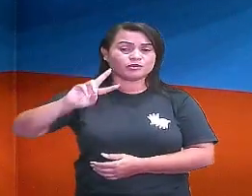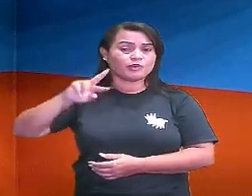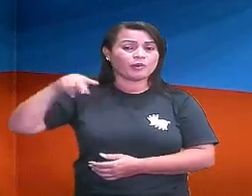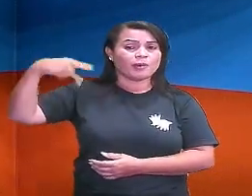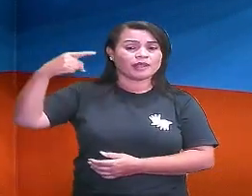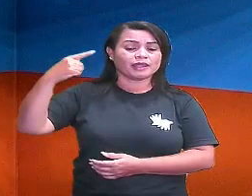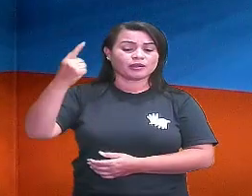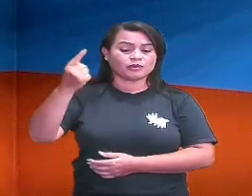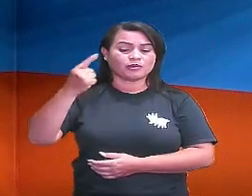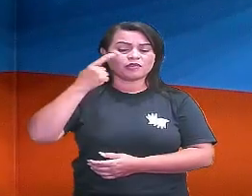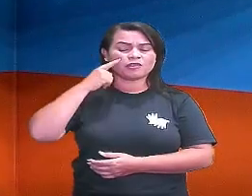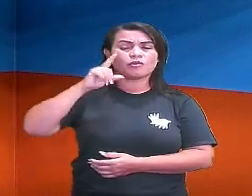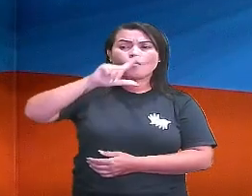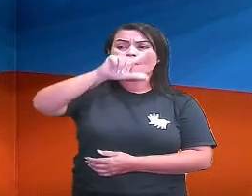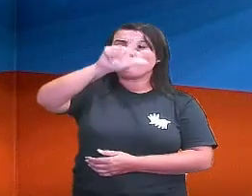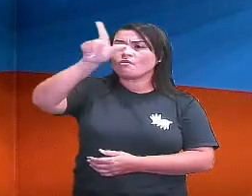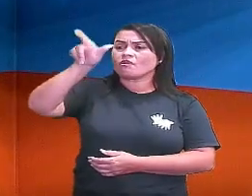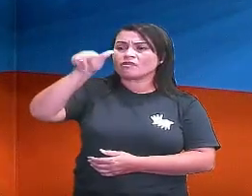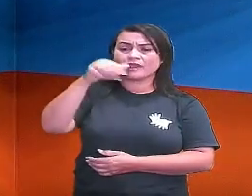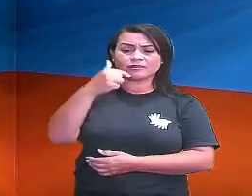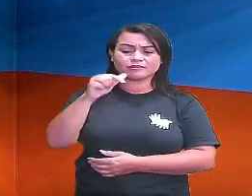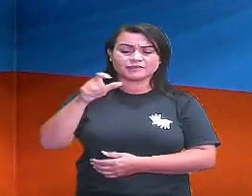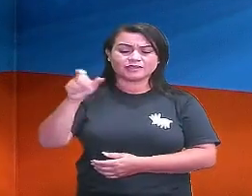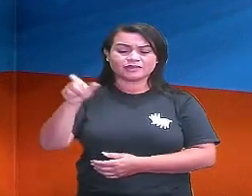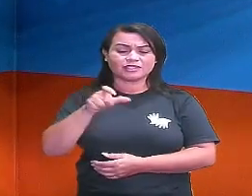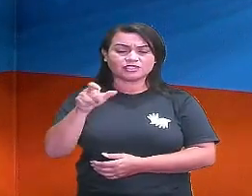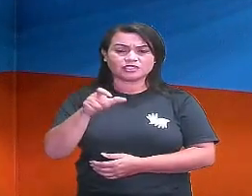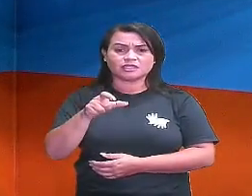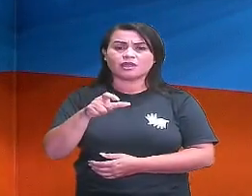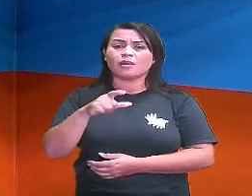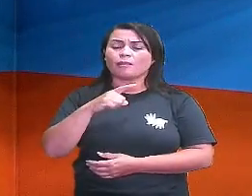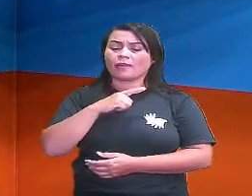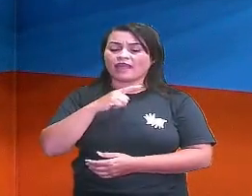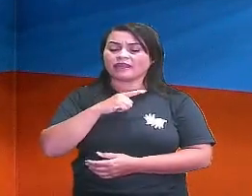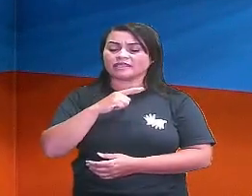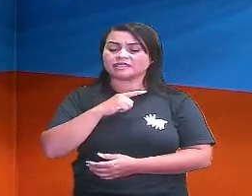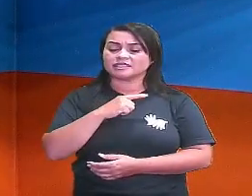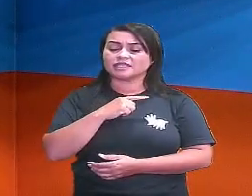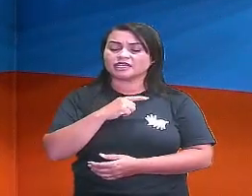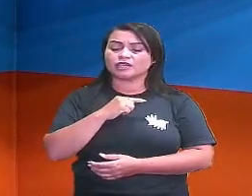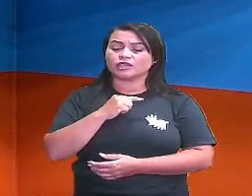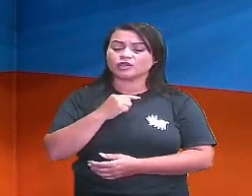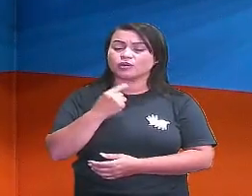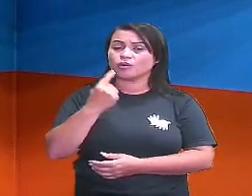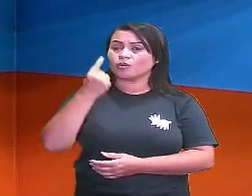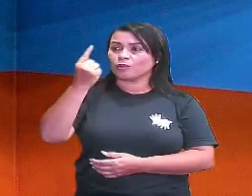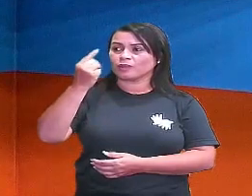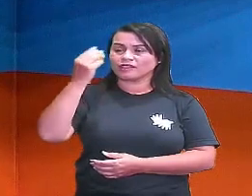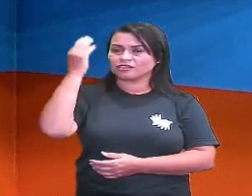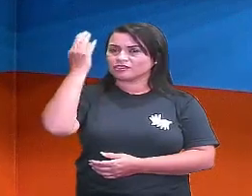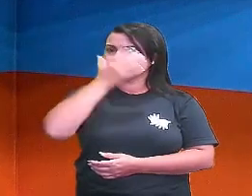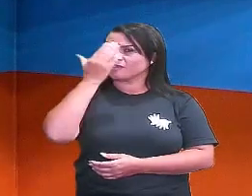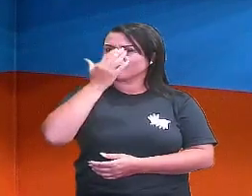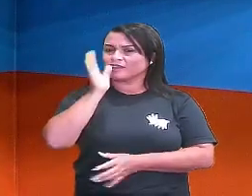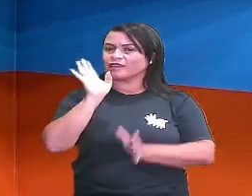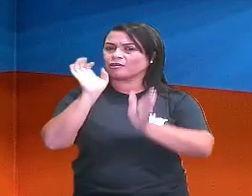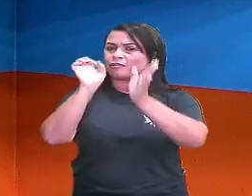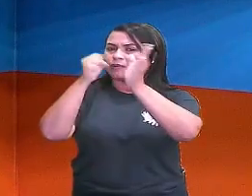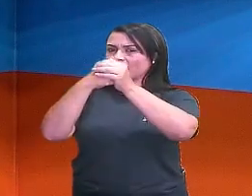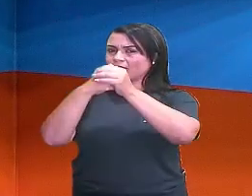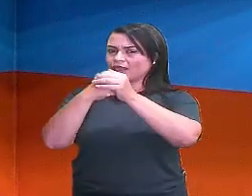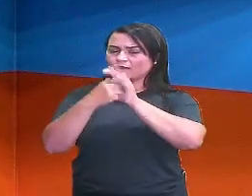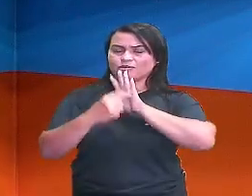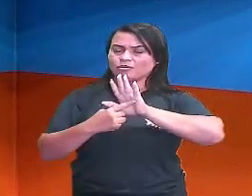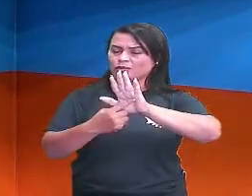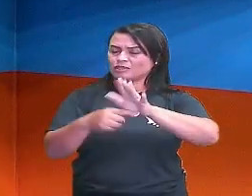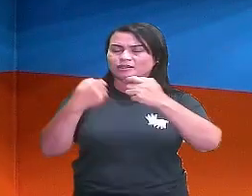Acima dela não tem nenhum expoente. Então, por isso que ela tem lá o número 1, né? A ideia de que o número está aqui, a gente